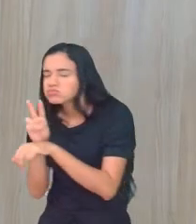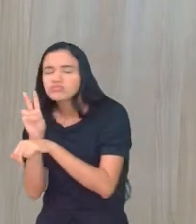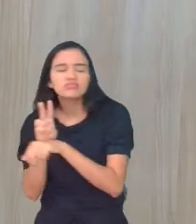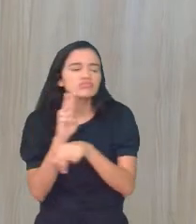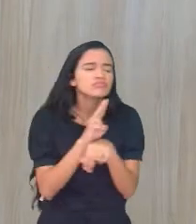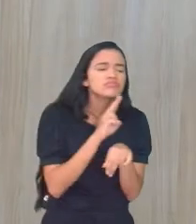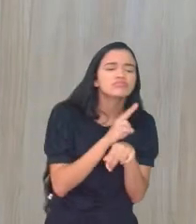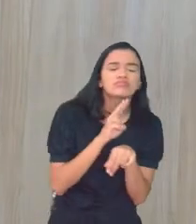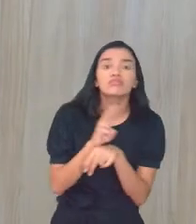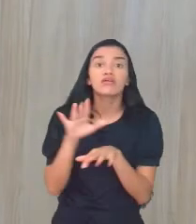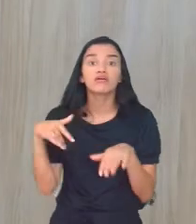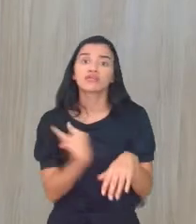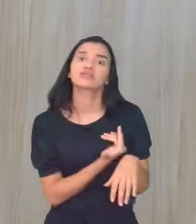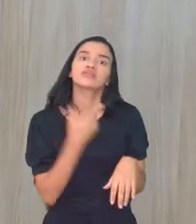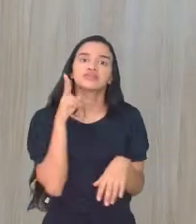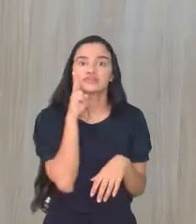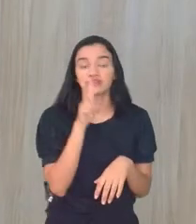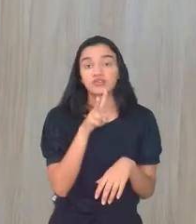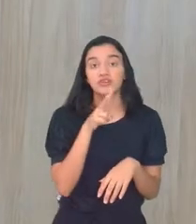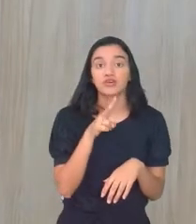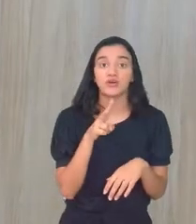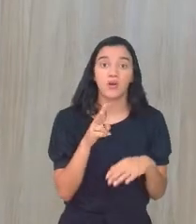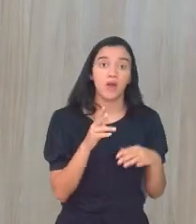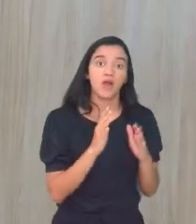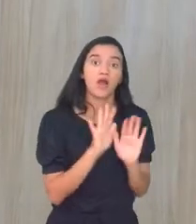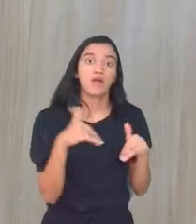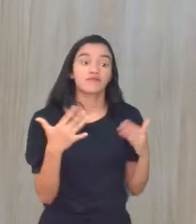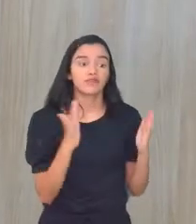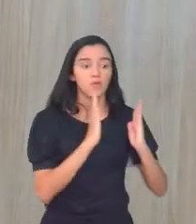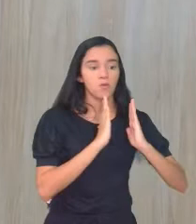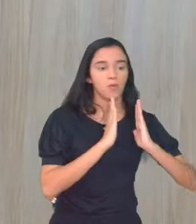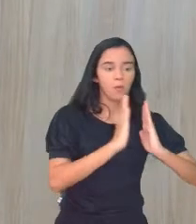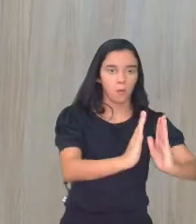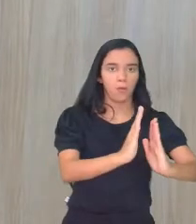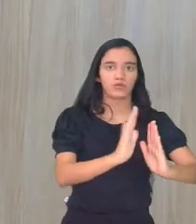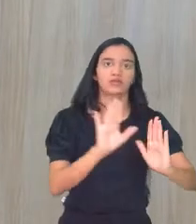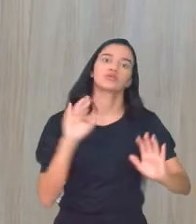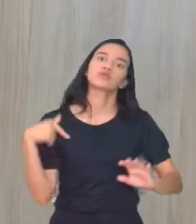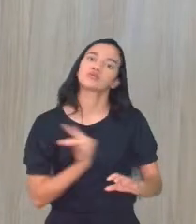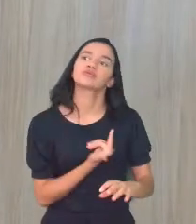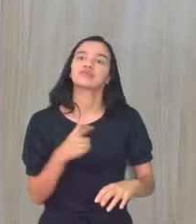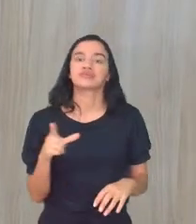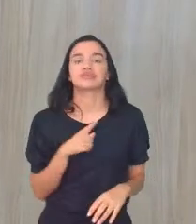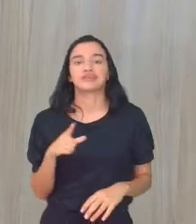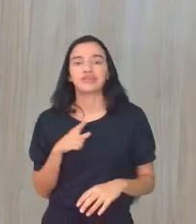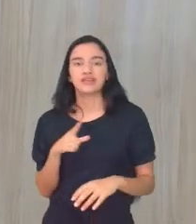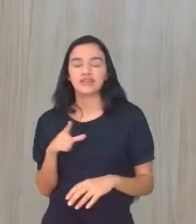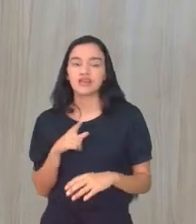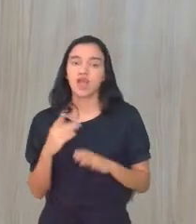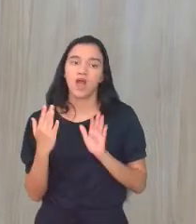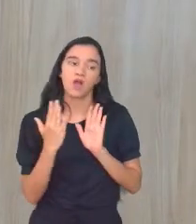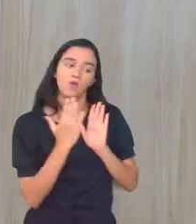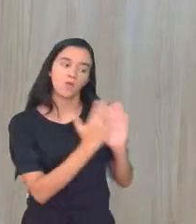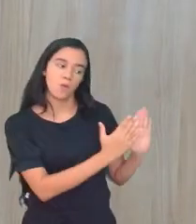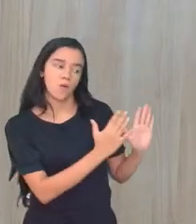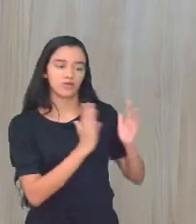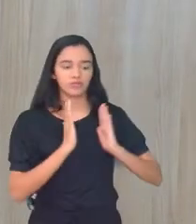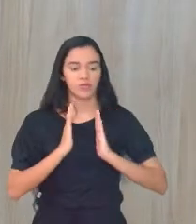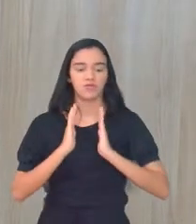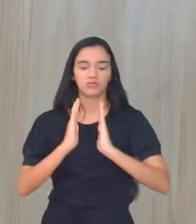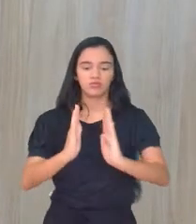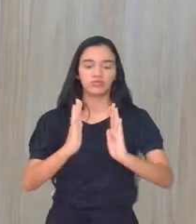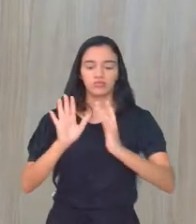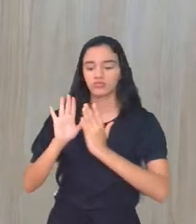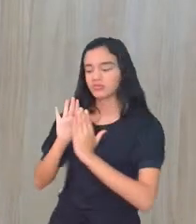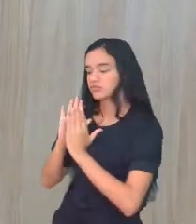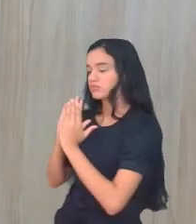E dali a gente viu um corredor, mas eu tinha ao meu lado, né, um corredor, à frente outro,